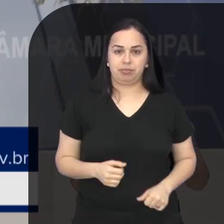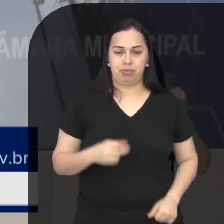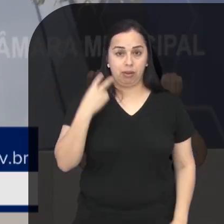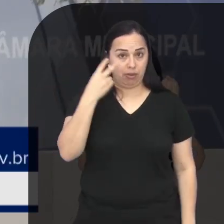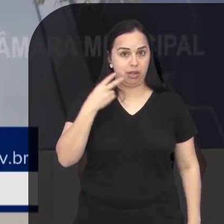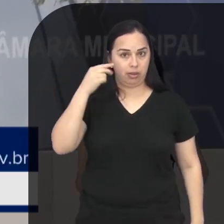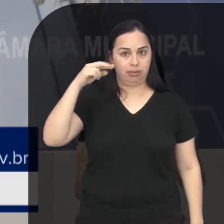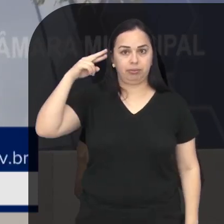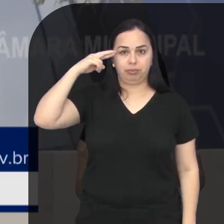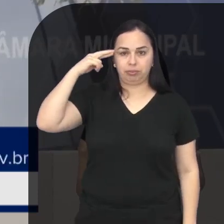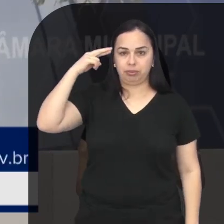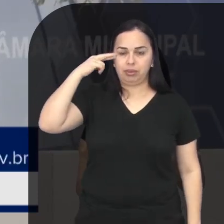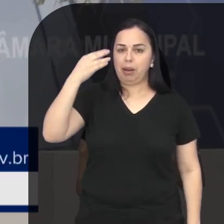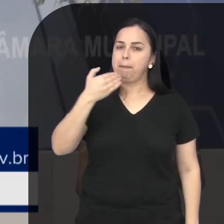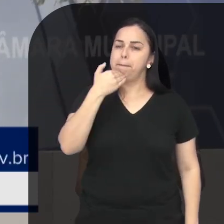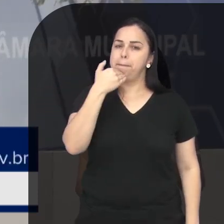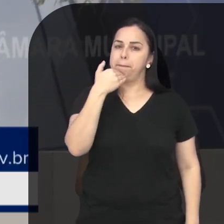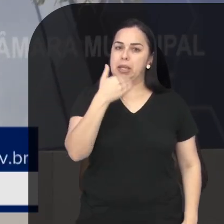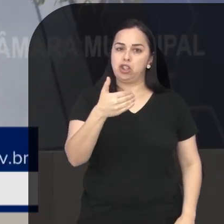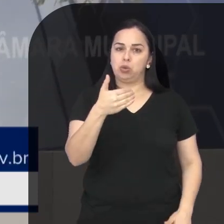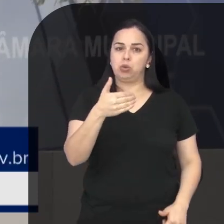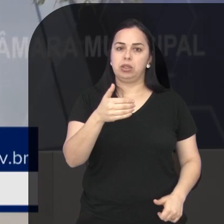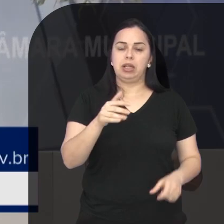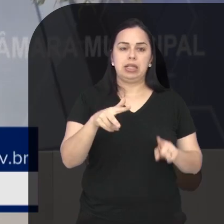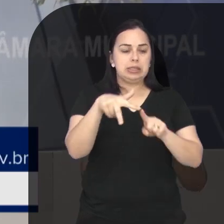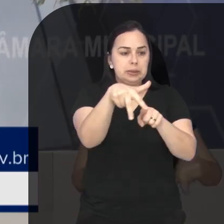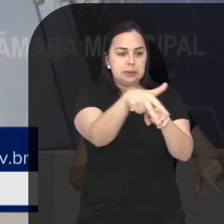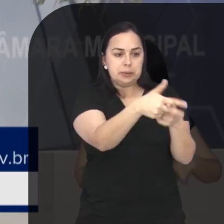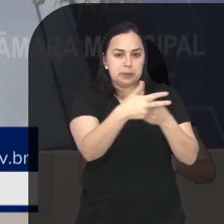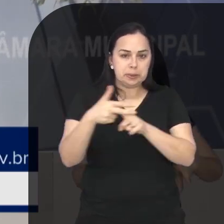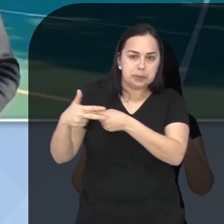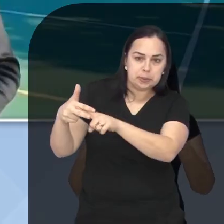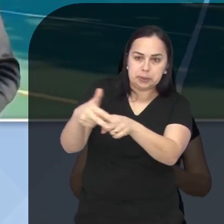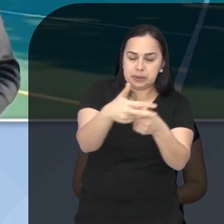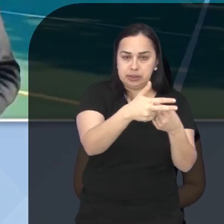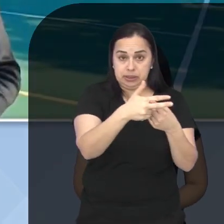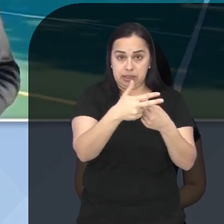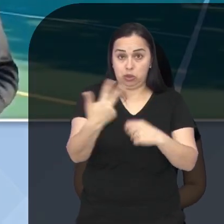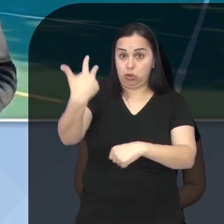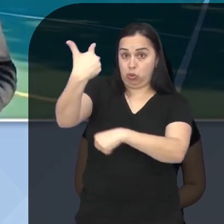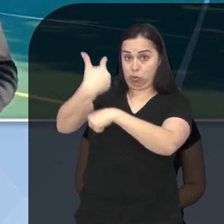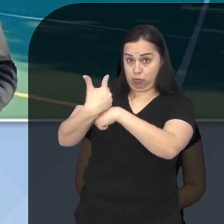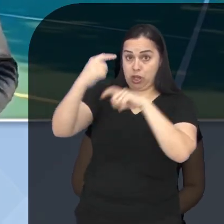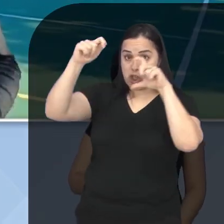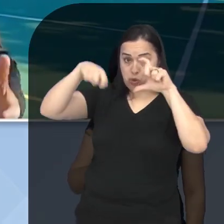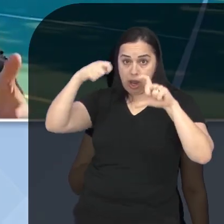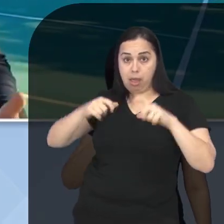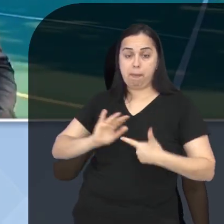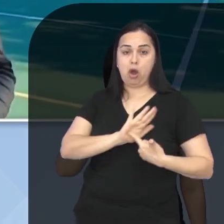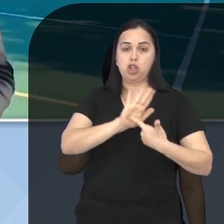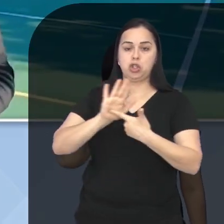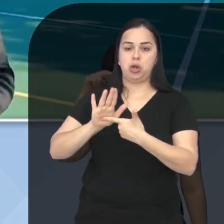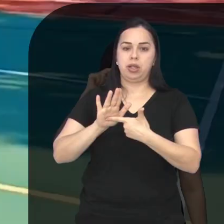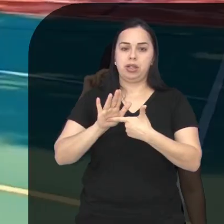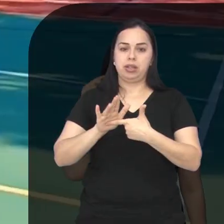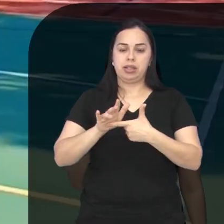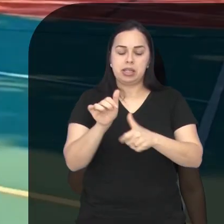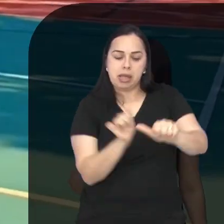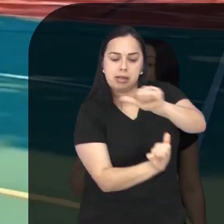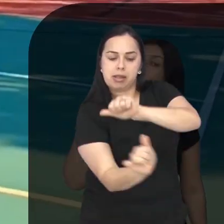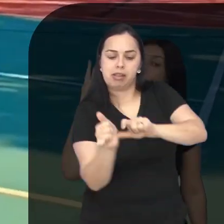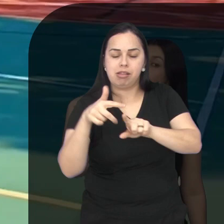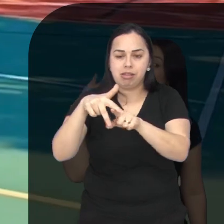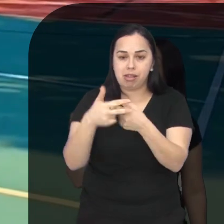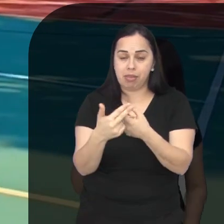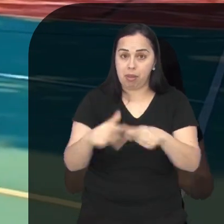da Cazem citou ações de manutenção pública realizadas na cidade. Em um vídeo, o parlamentar destacou a reforma realizada em